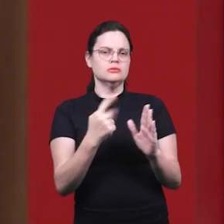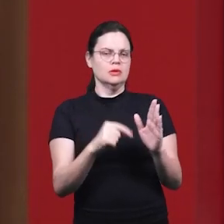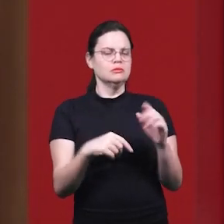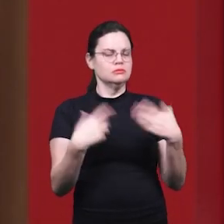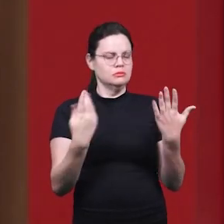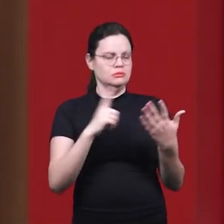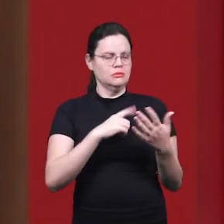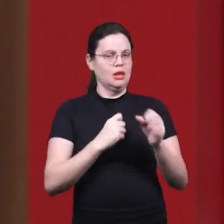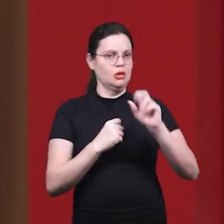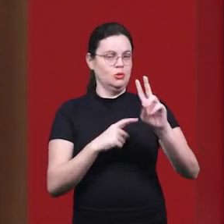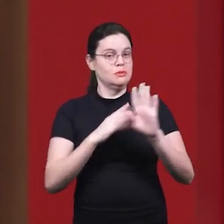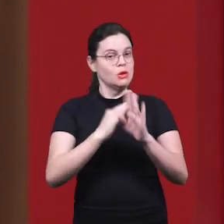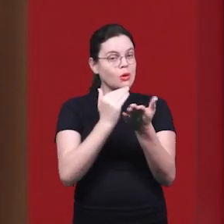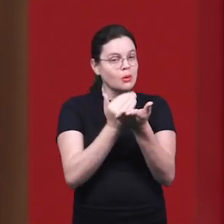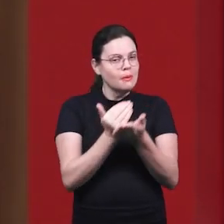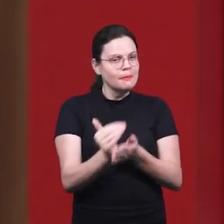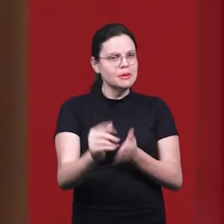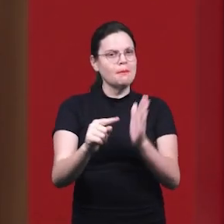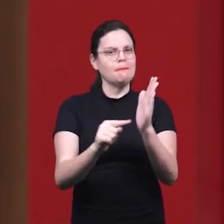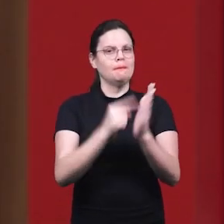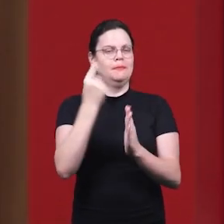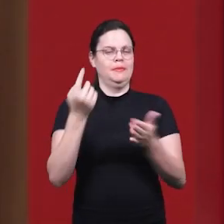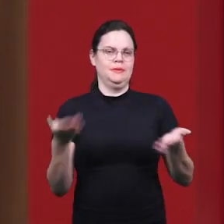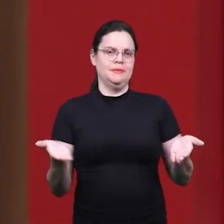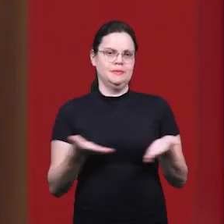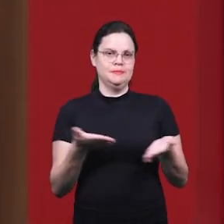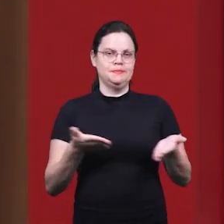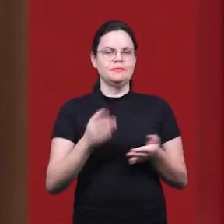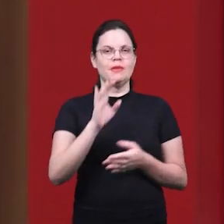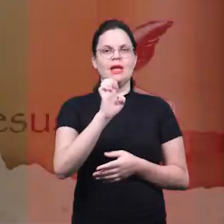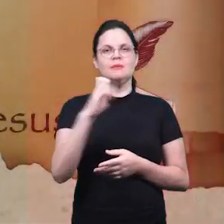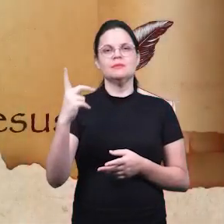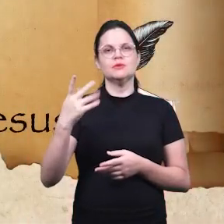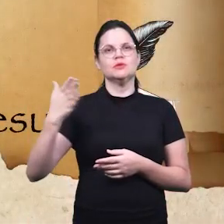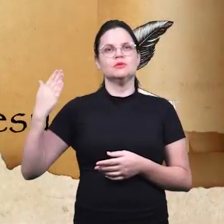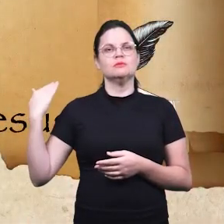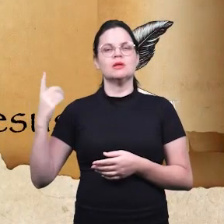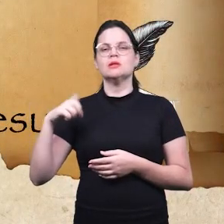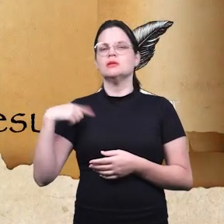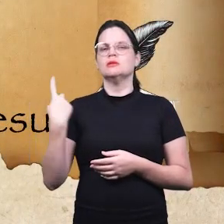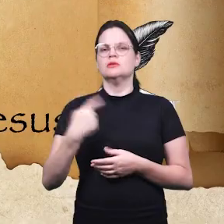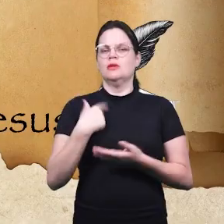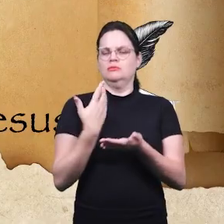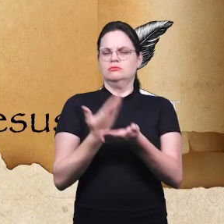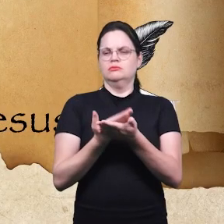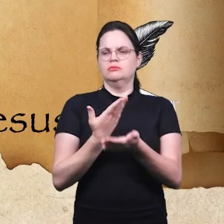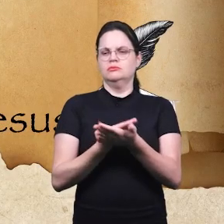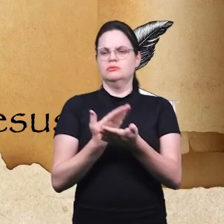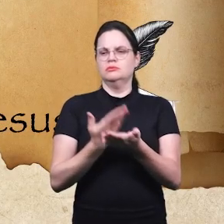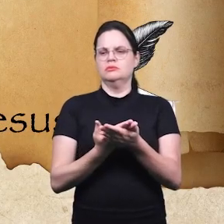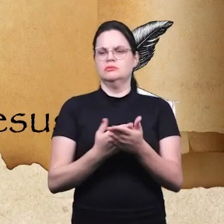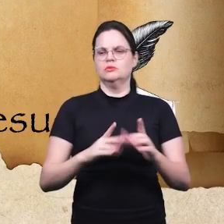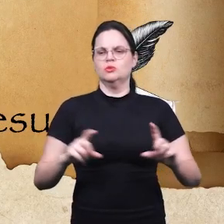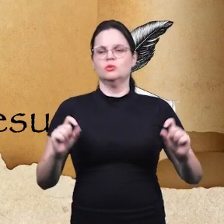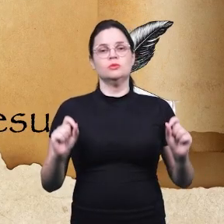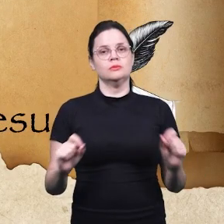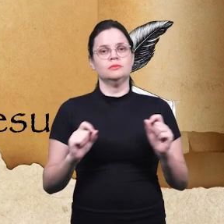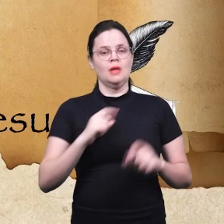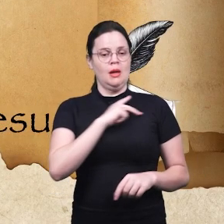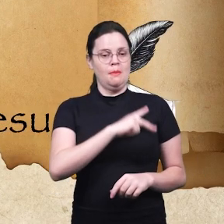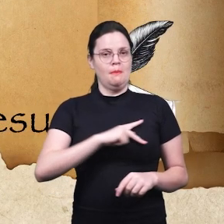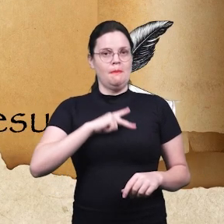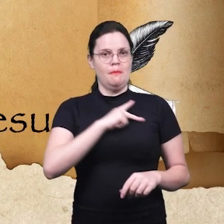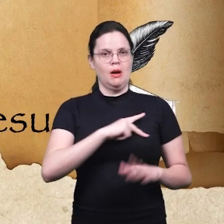outra. E nós chegamos no ponto aqui, no episódio passado, em que o apóstolo